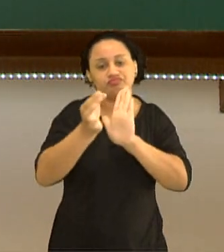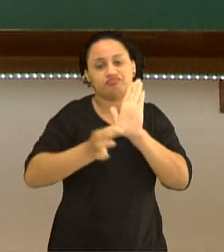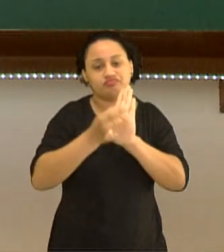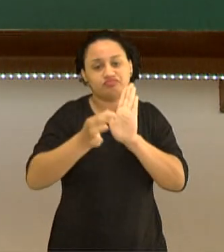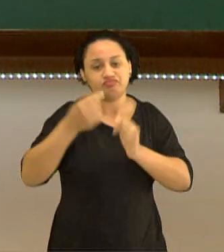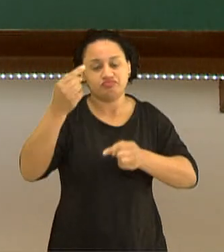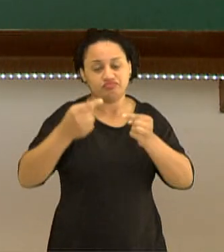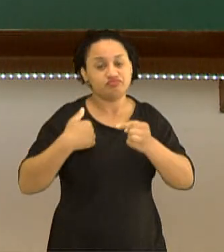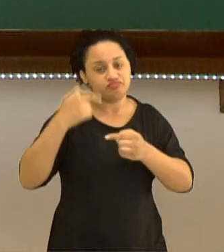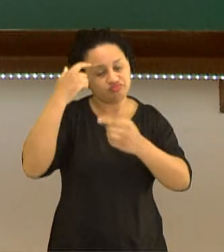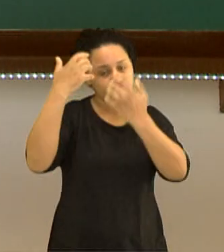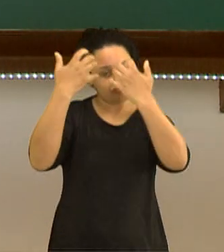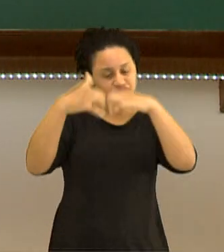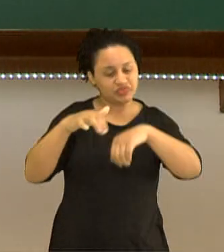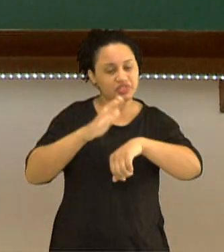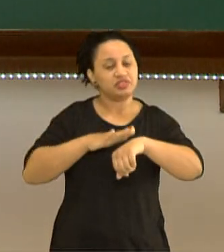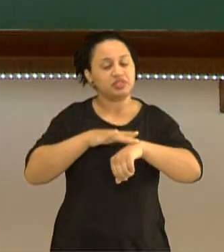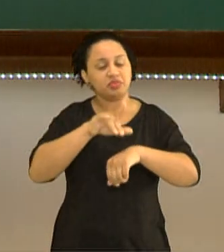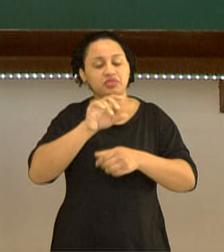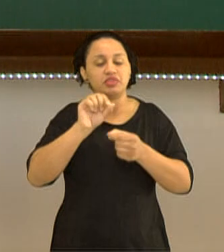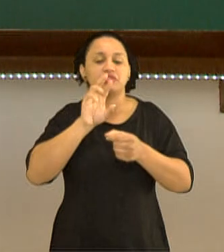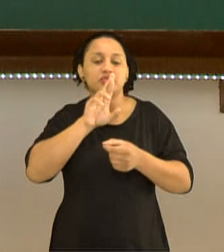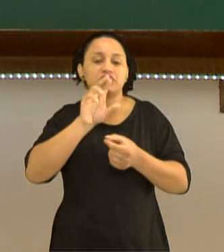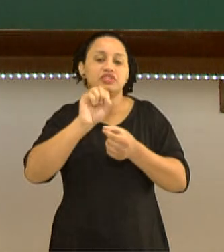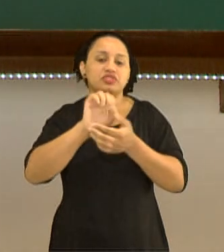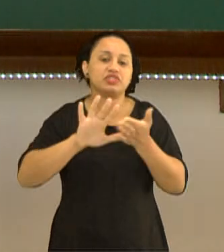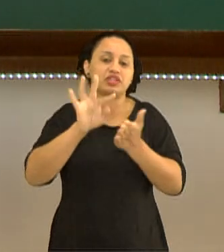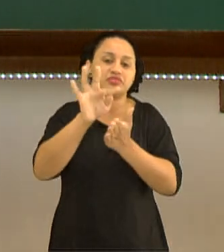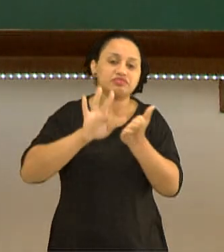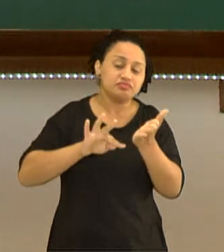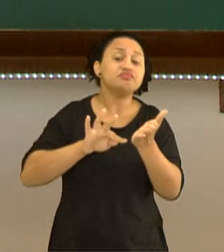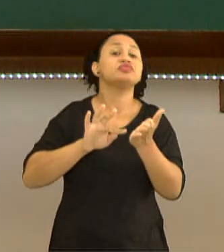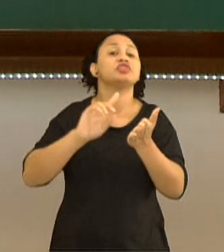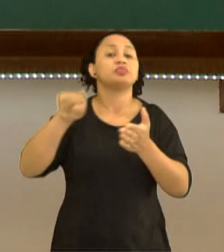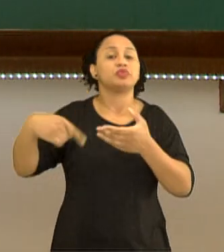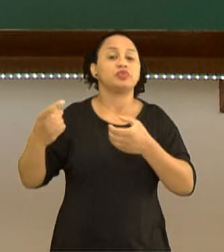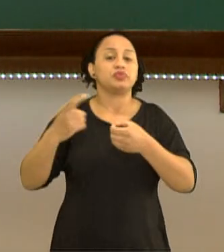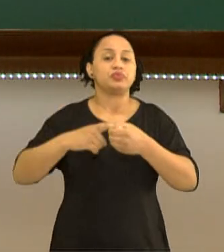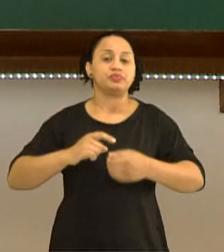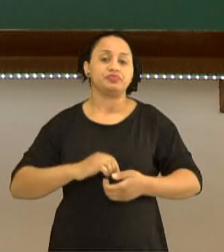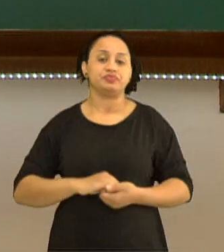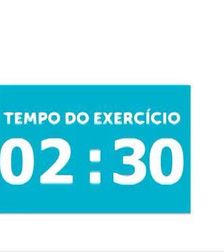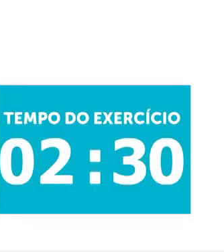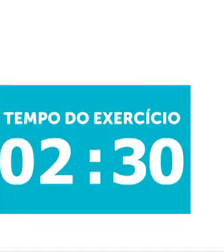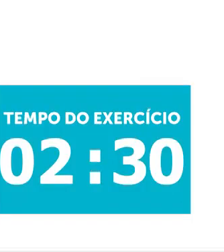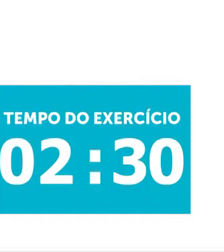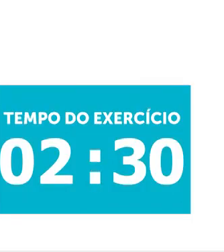de raciocínio lógico. Um tempinho para vocês escreverem e já voltamos.